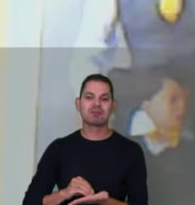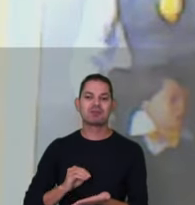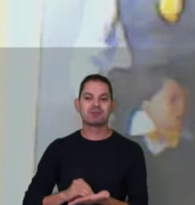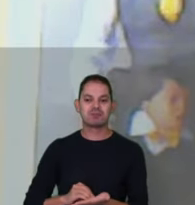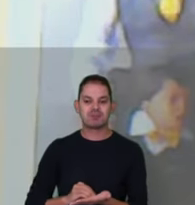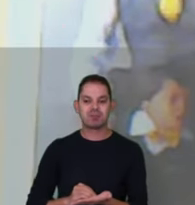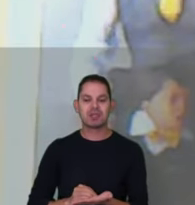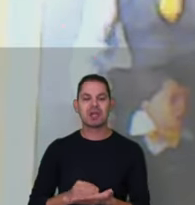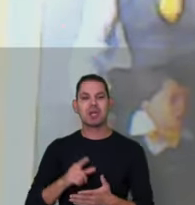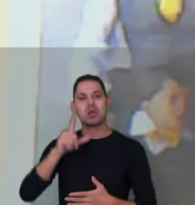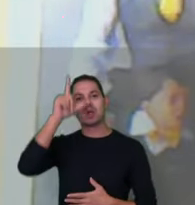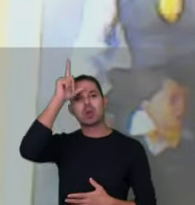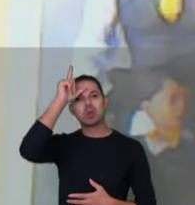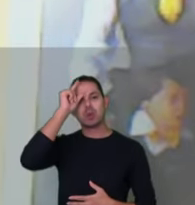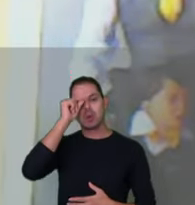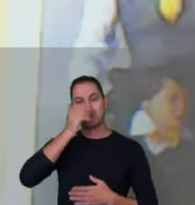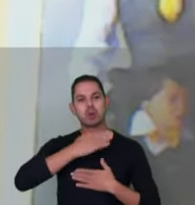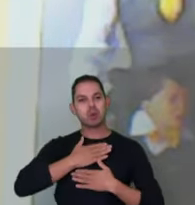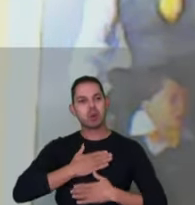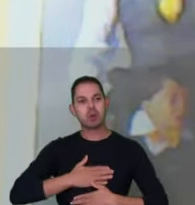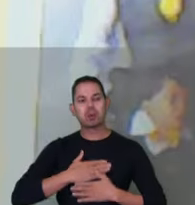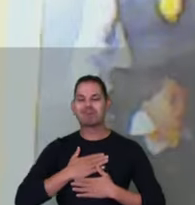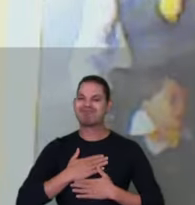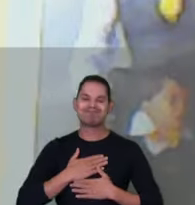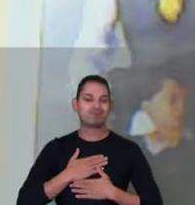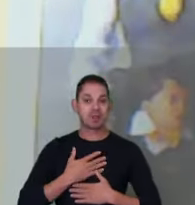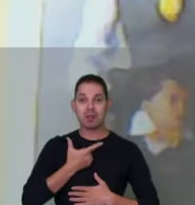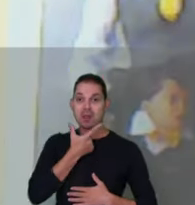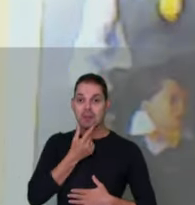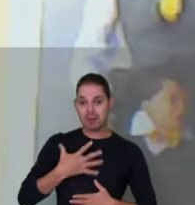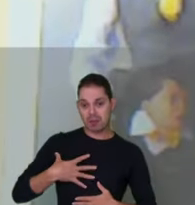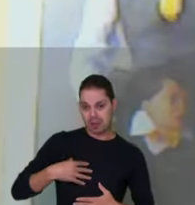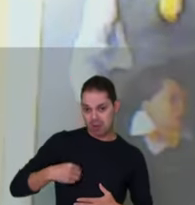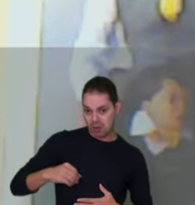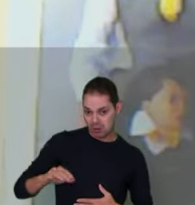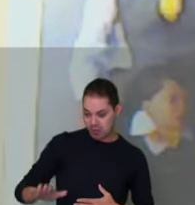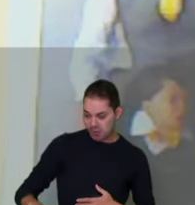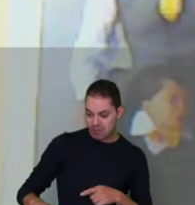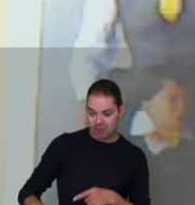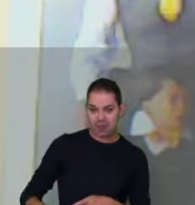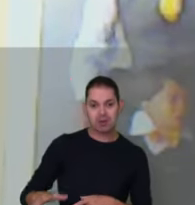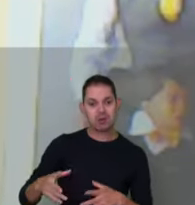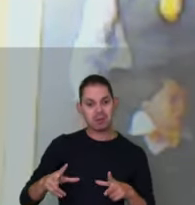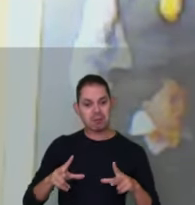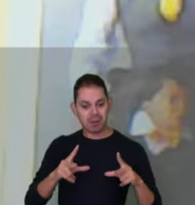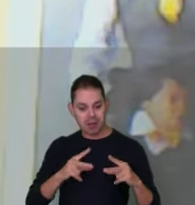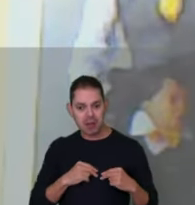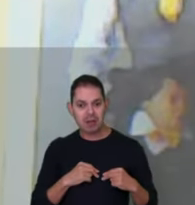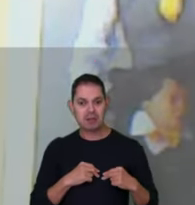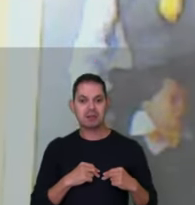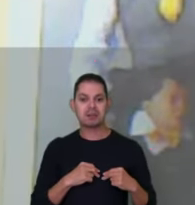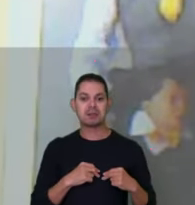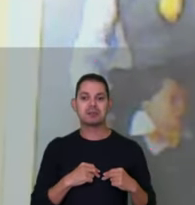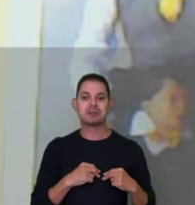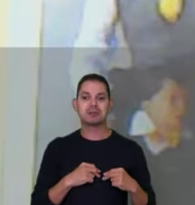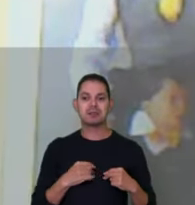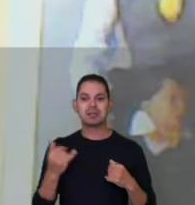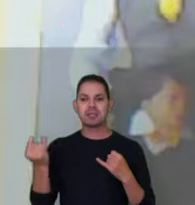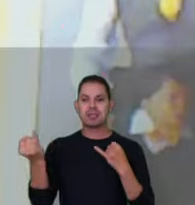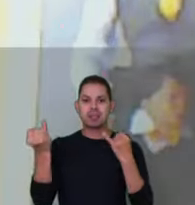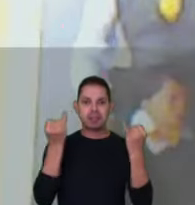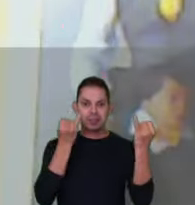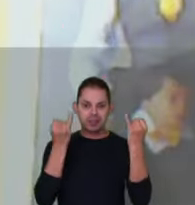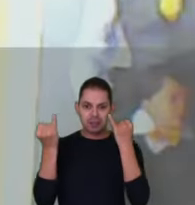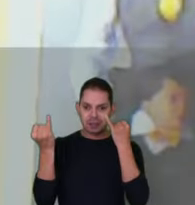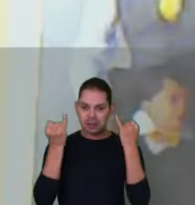dar o alívio que meu filho merece e que Anderson e Marielle merecem. Esse caso, essas notícias devem servir para